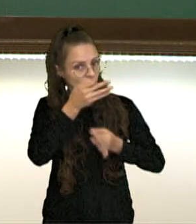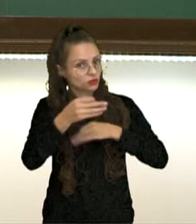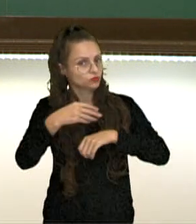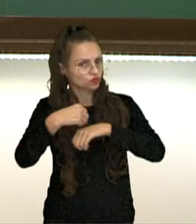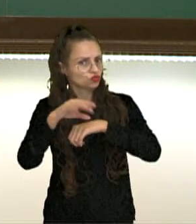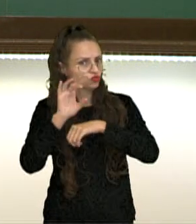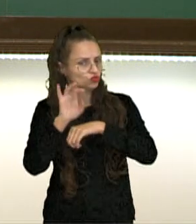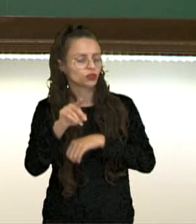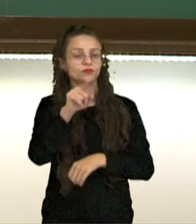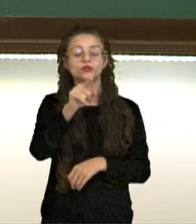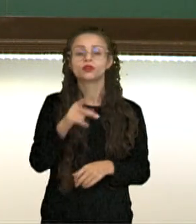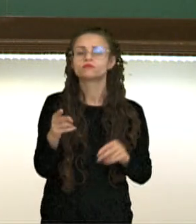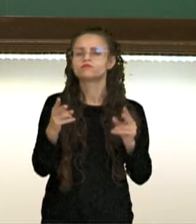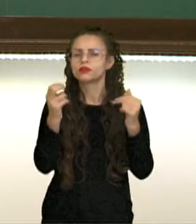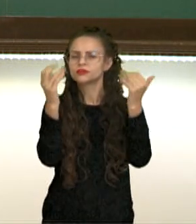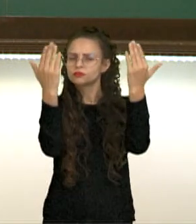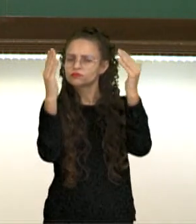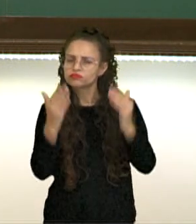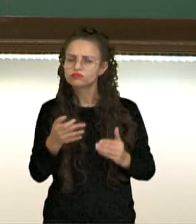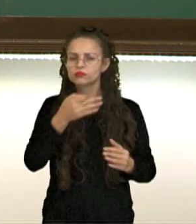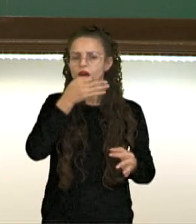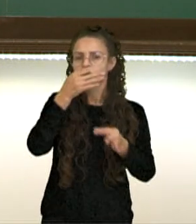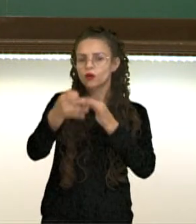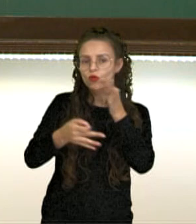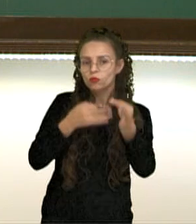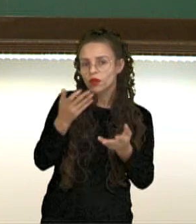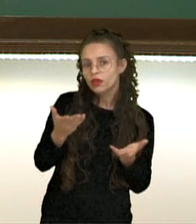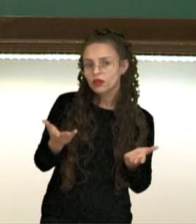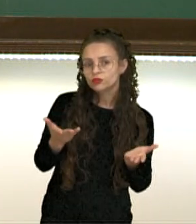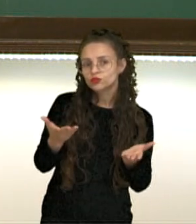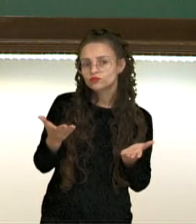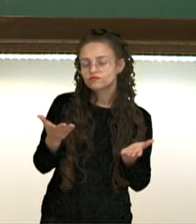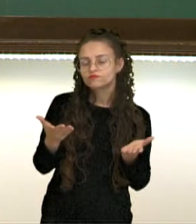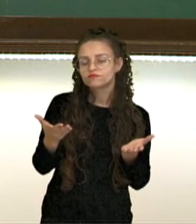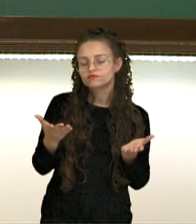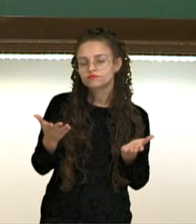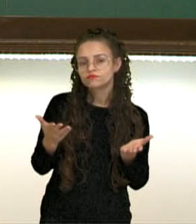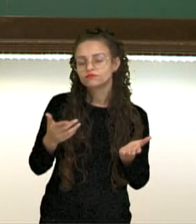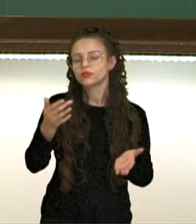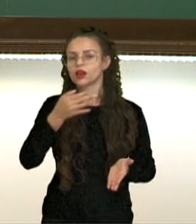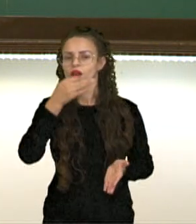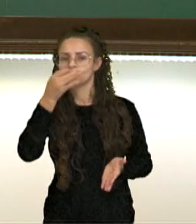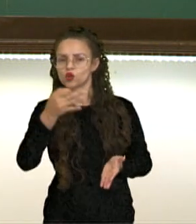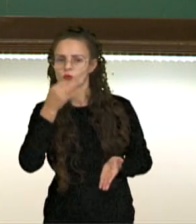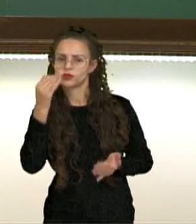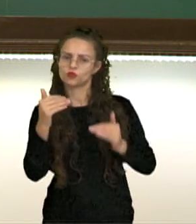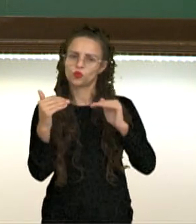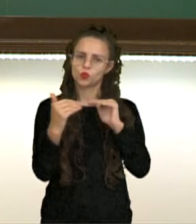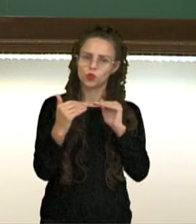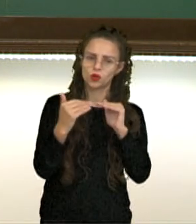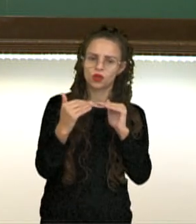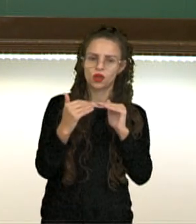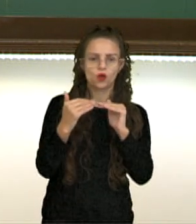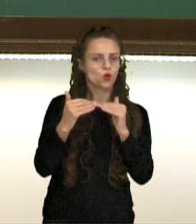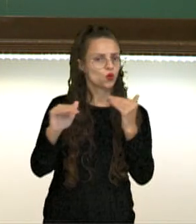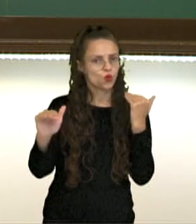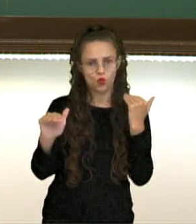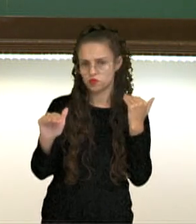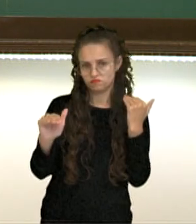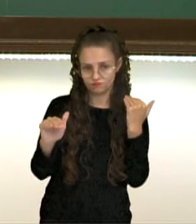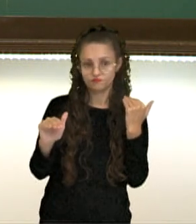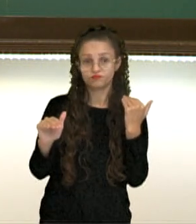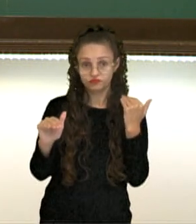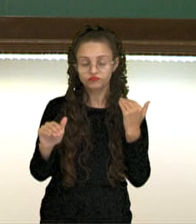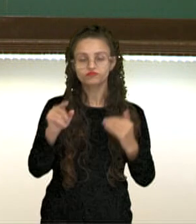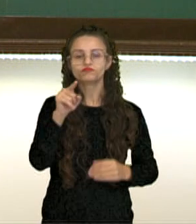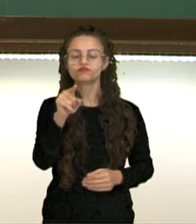dica. Veja se estão tendendo para uma argumentação que vai concordar ou de refutação.